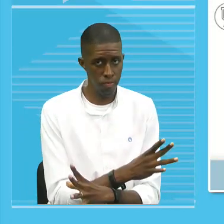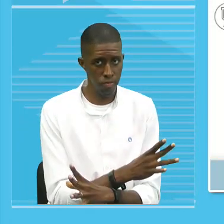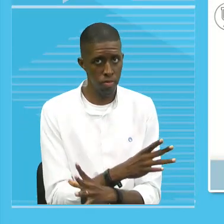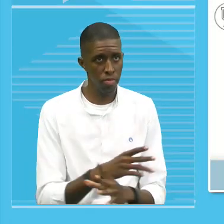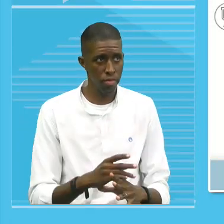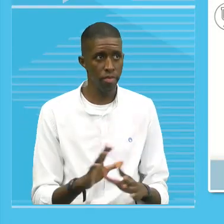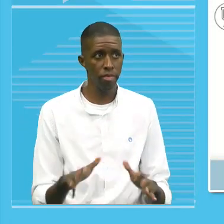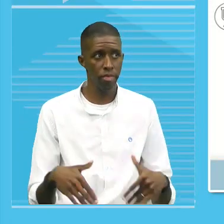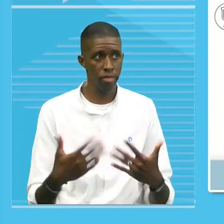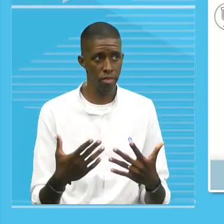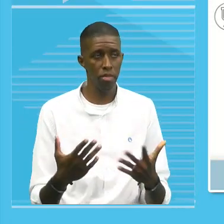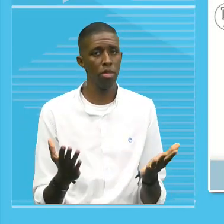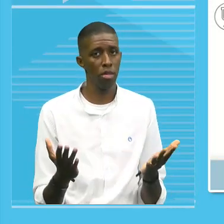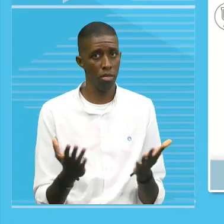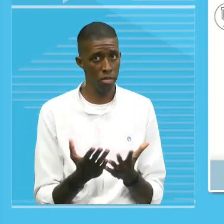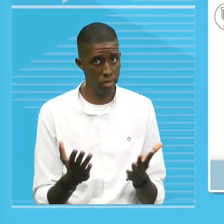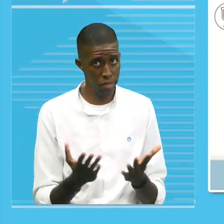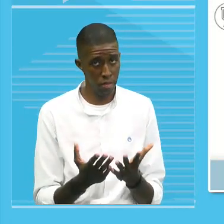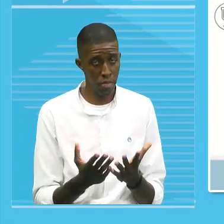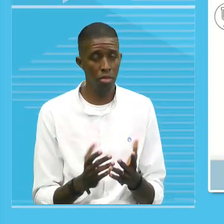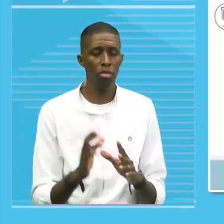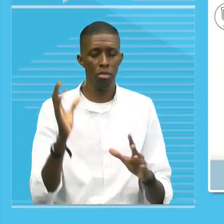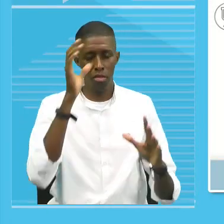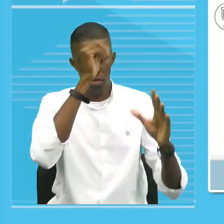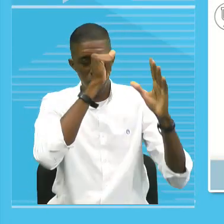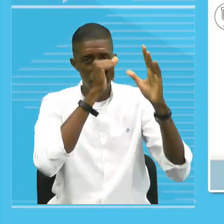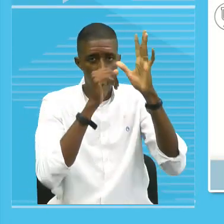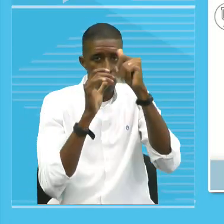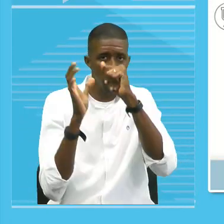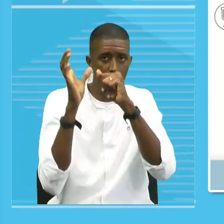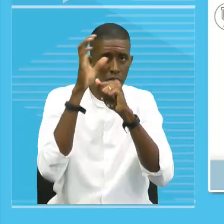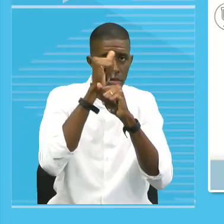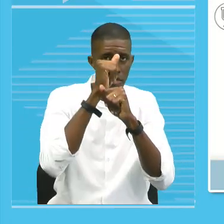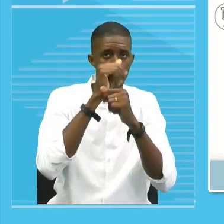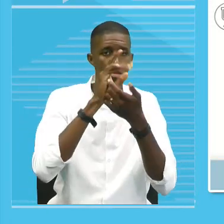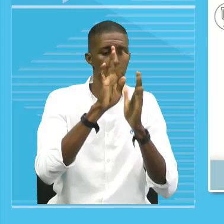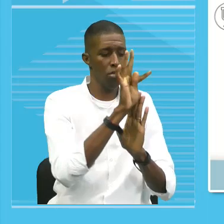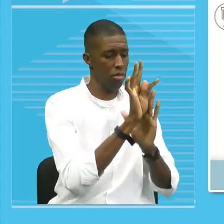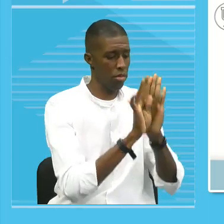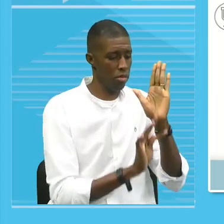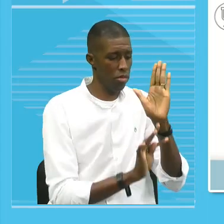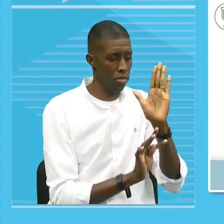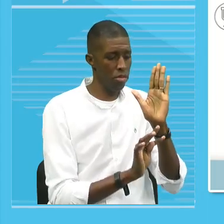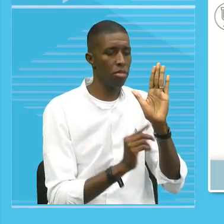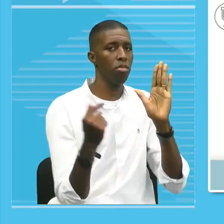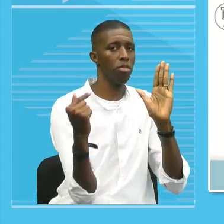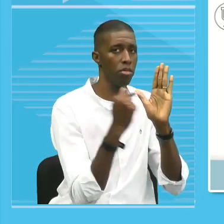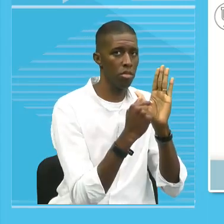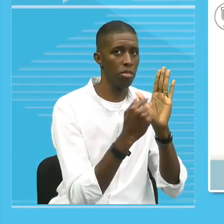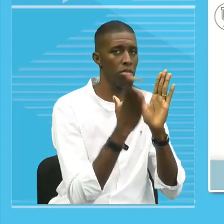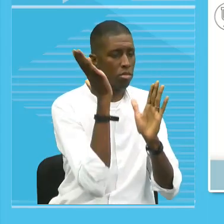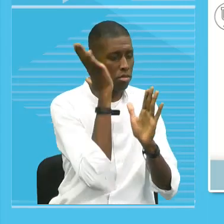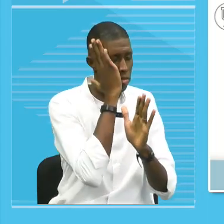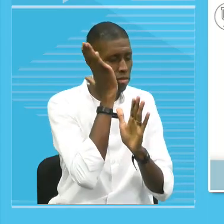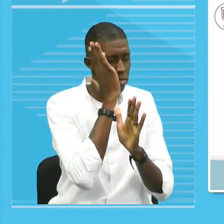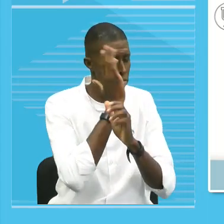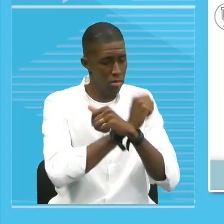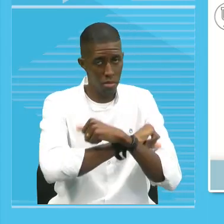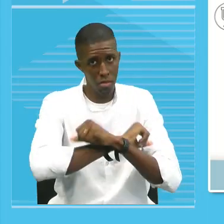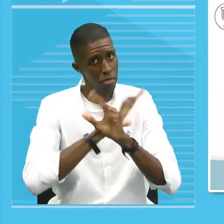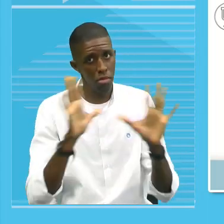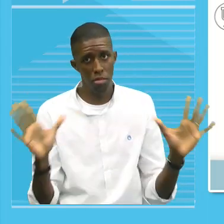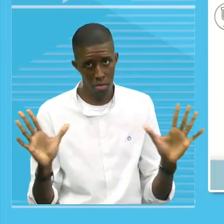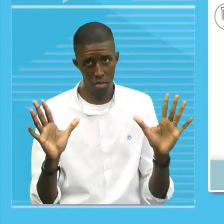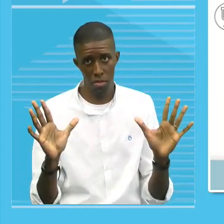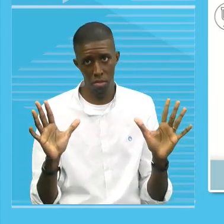vocês já viram trabalhar interpretação de texto interpretação de